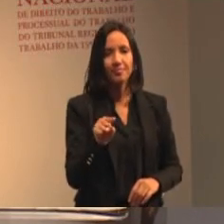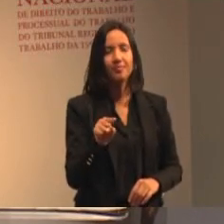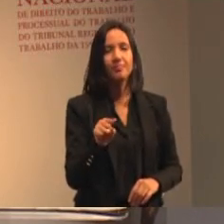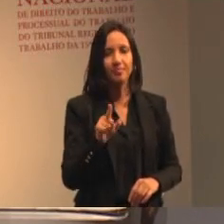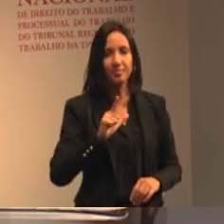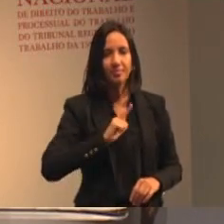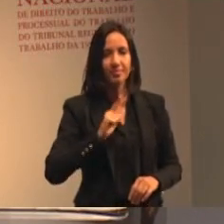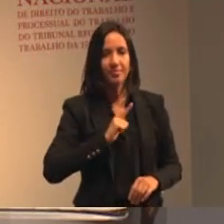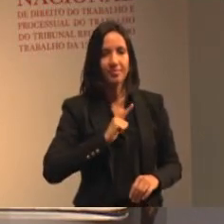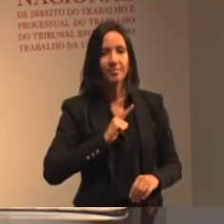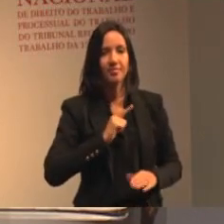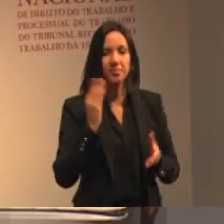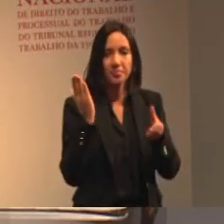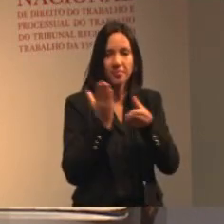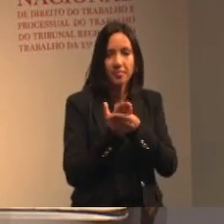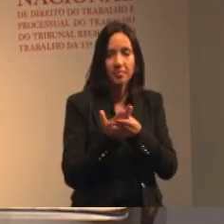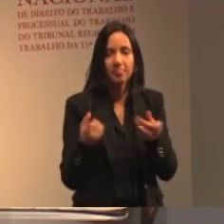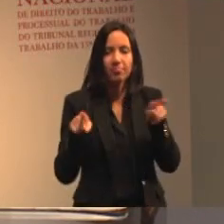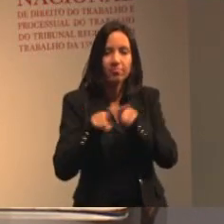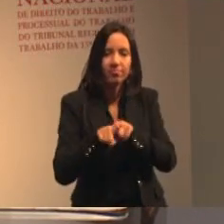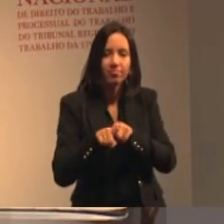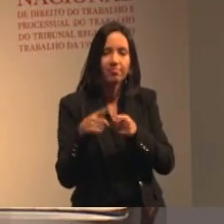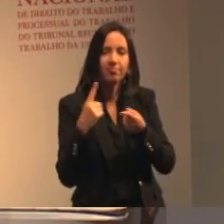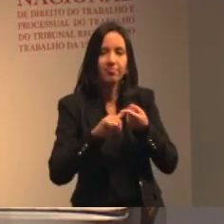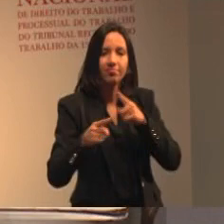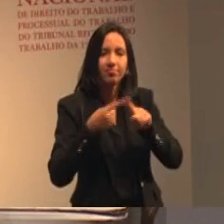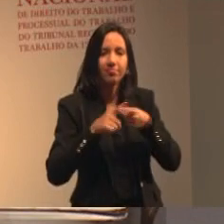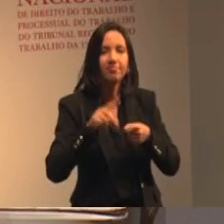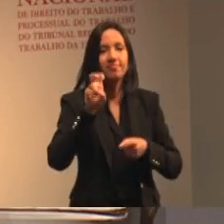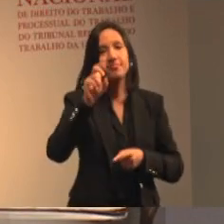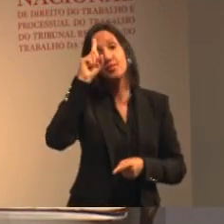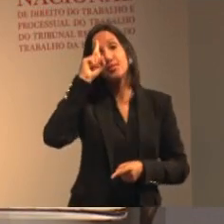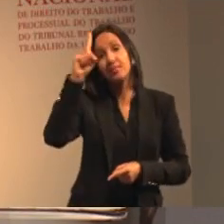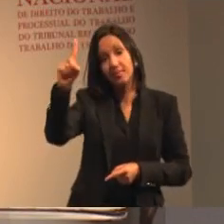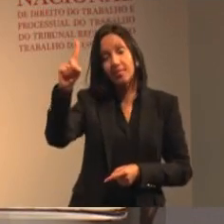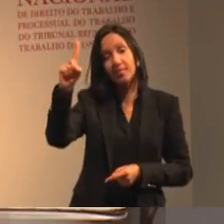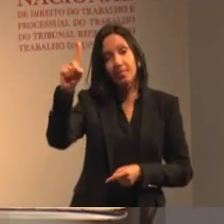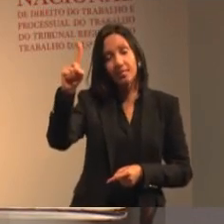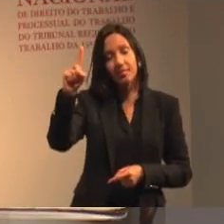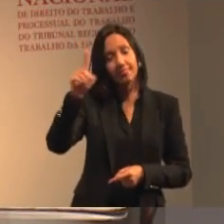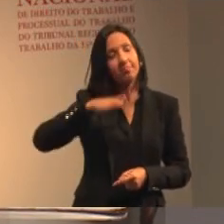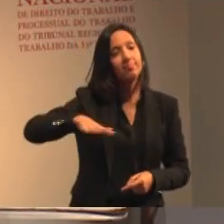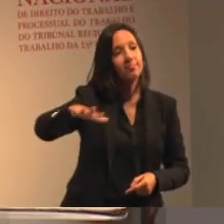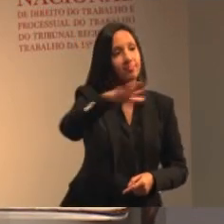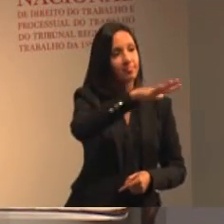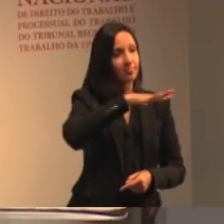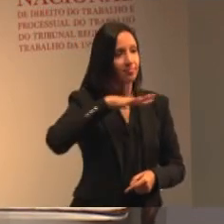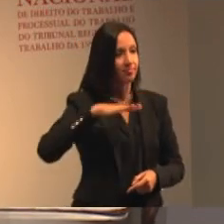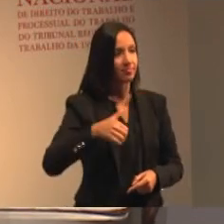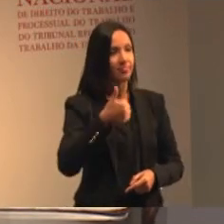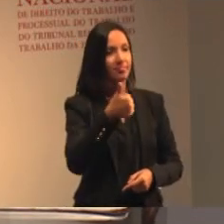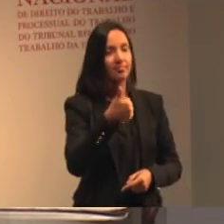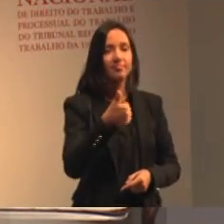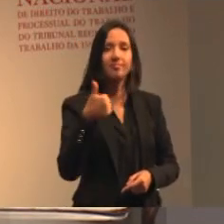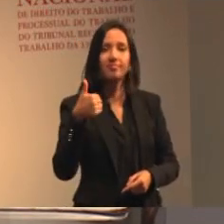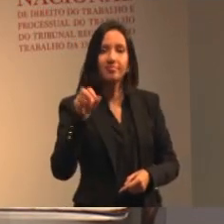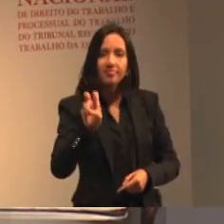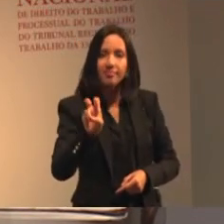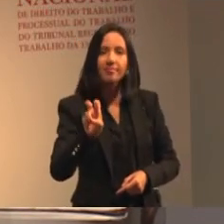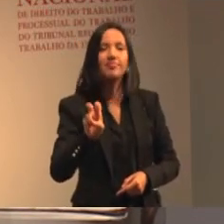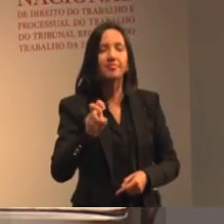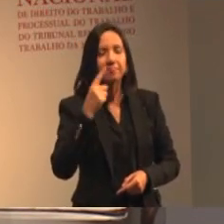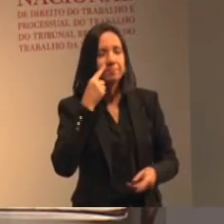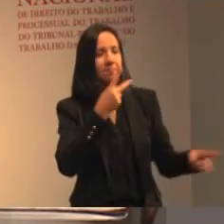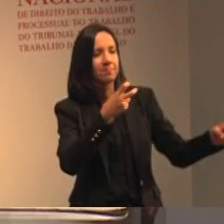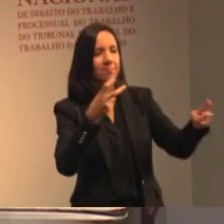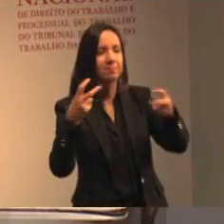conciliações nacionais em 5 dias. Nesse cenário, o Tribunal da 15ª recebeu o título